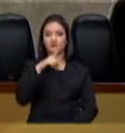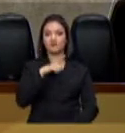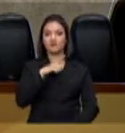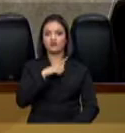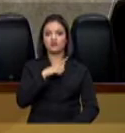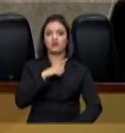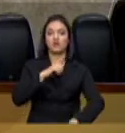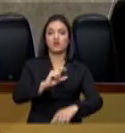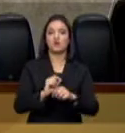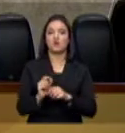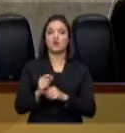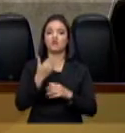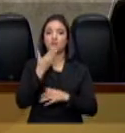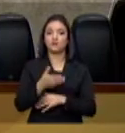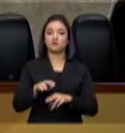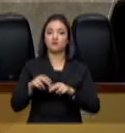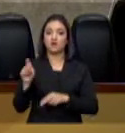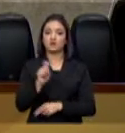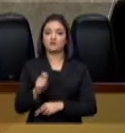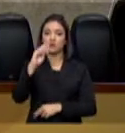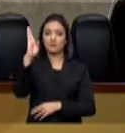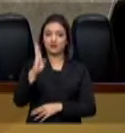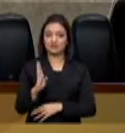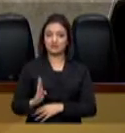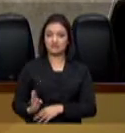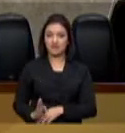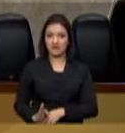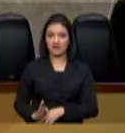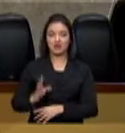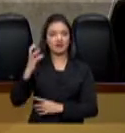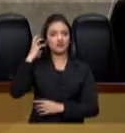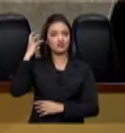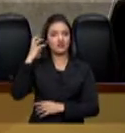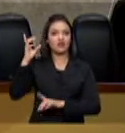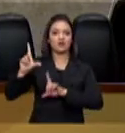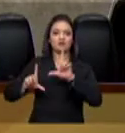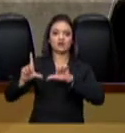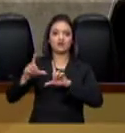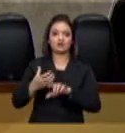de Emissoras de Rádio e Televisão, ABERT.